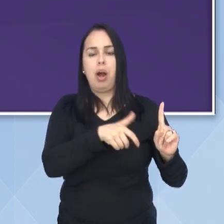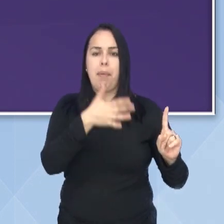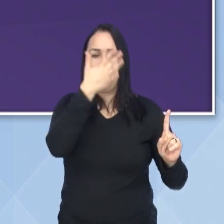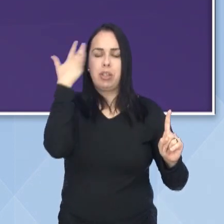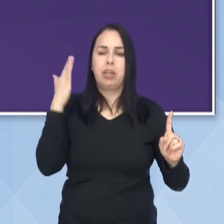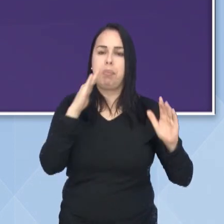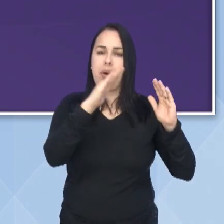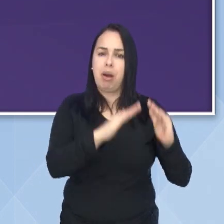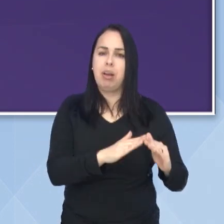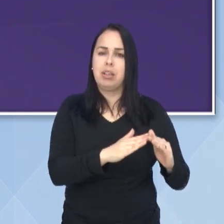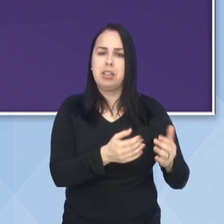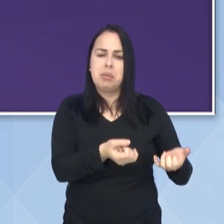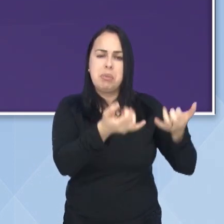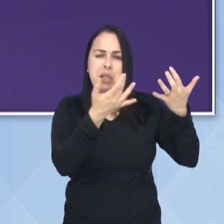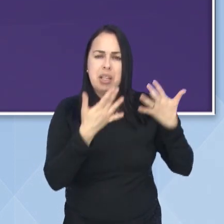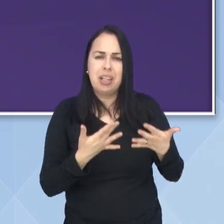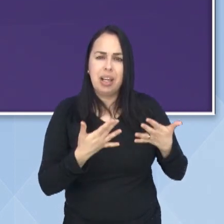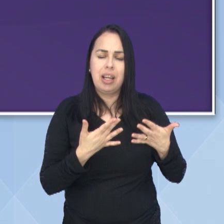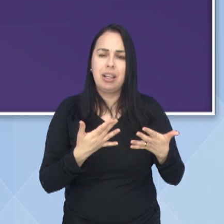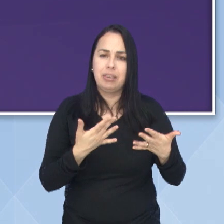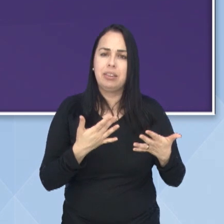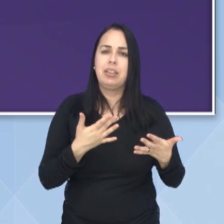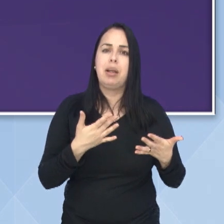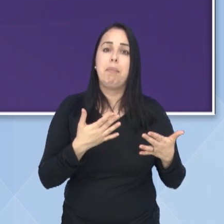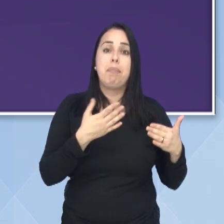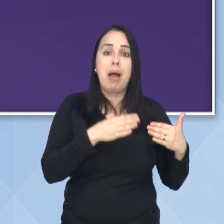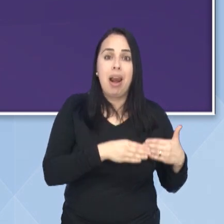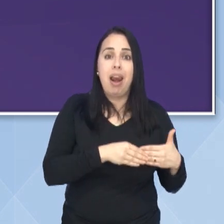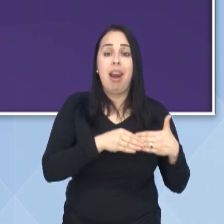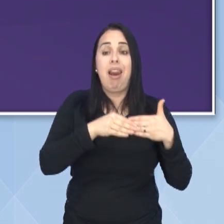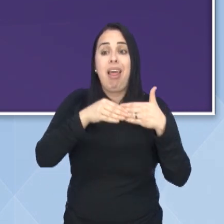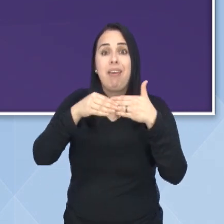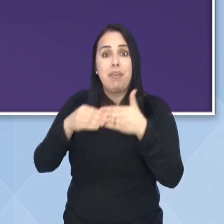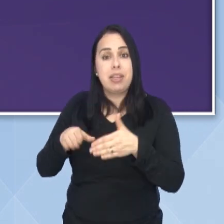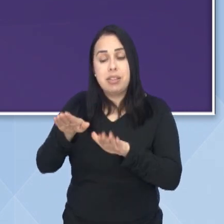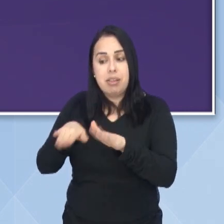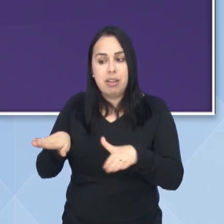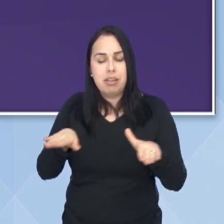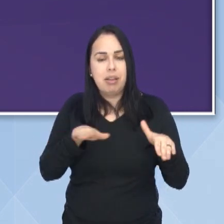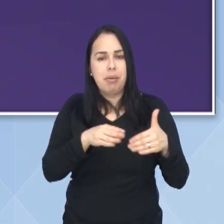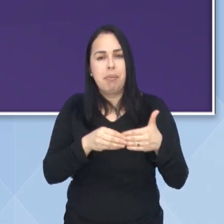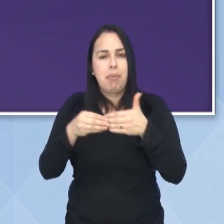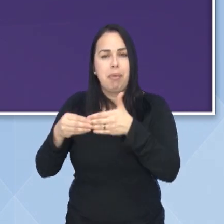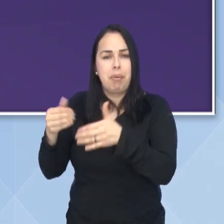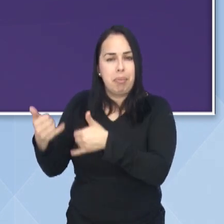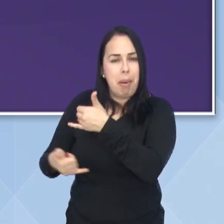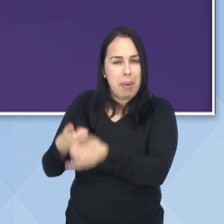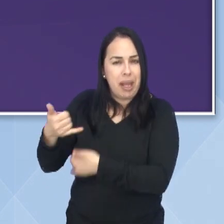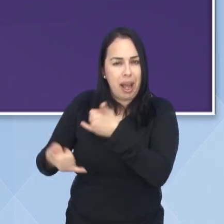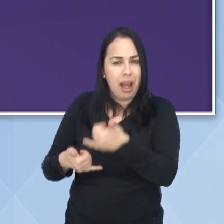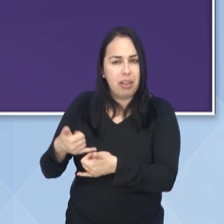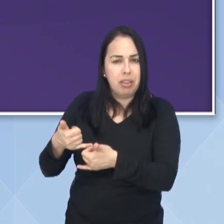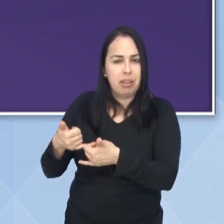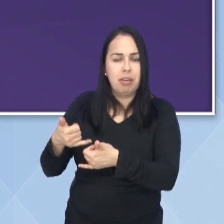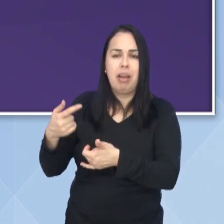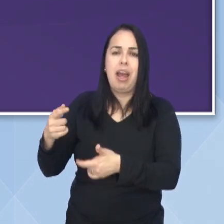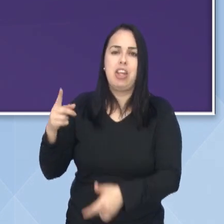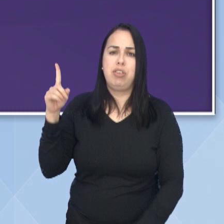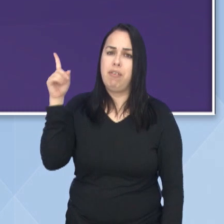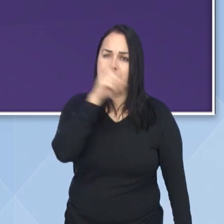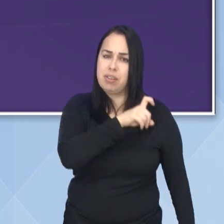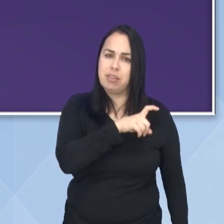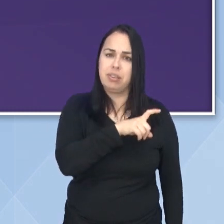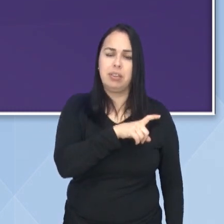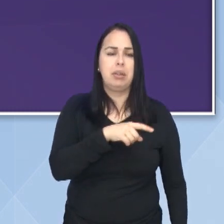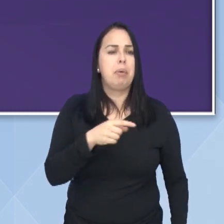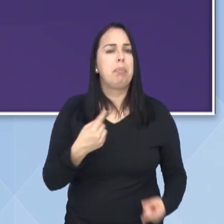falando que até para levar as crianças para brincar no parquinho, fica complicado, porque um lugar onde não tem